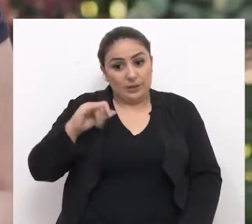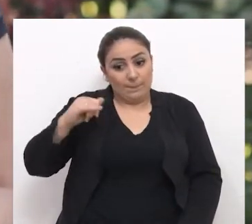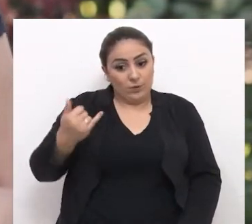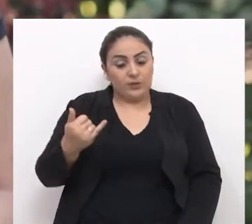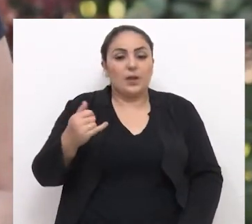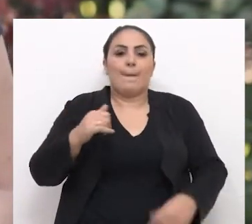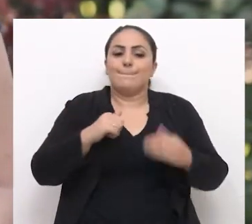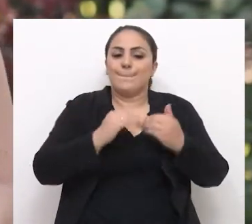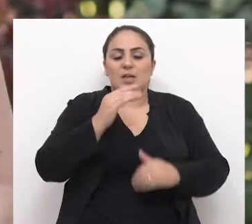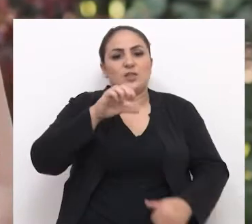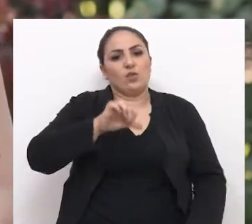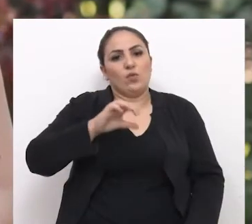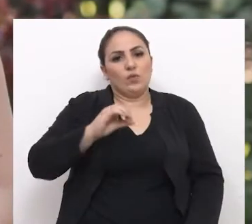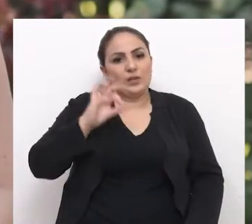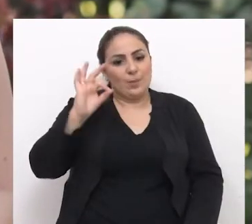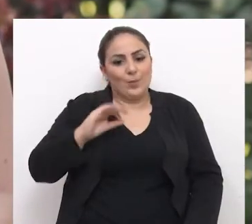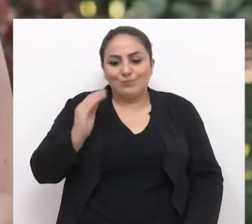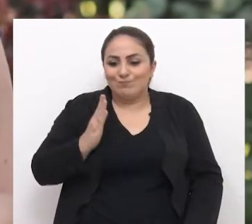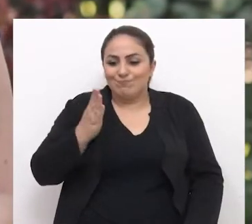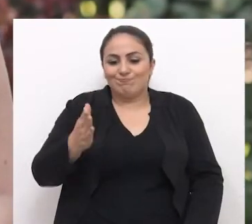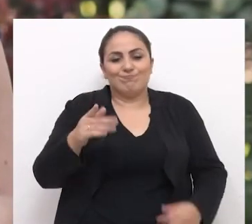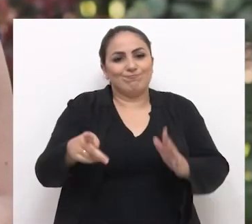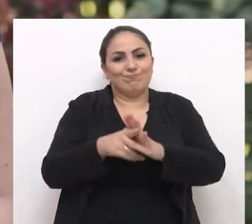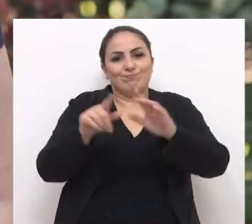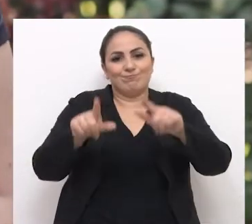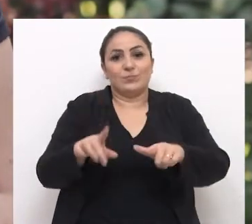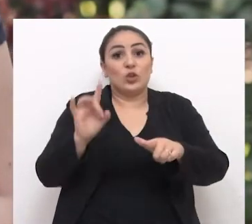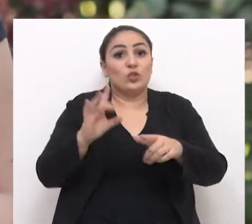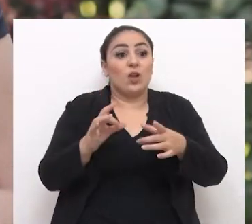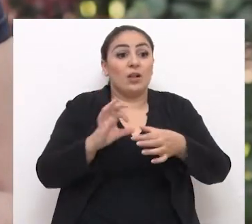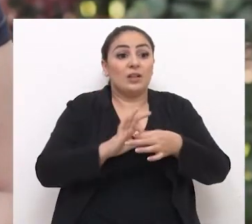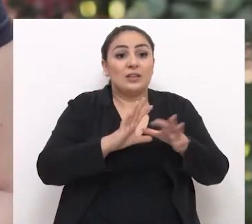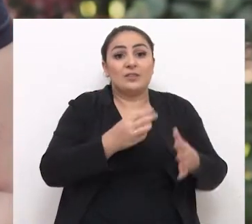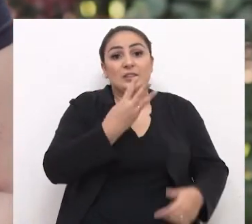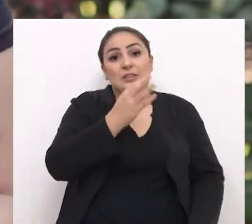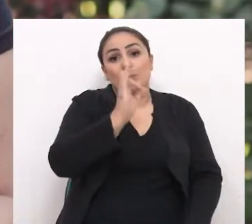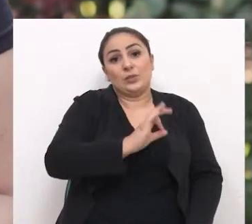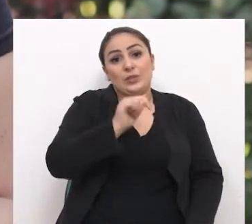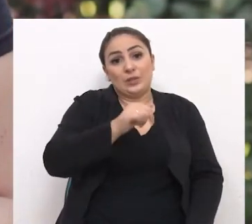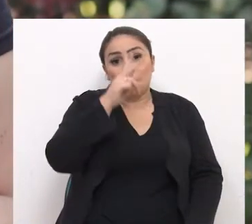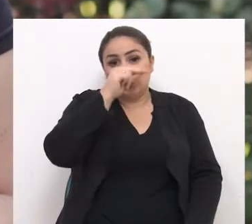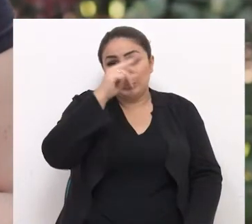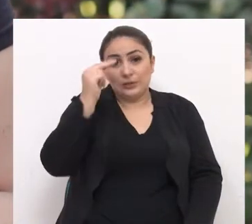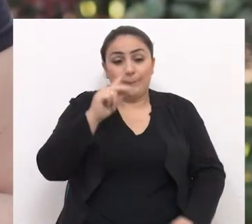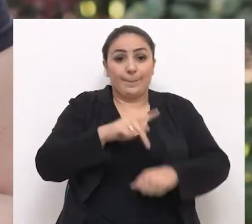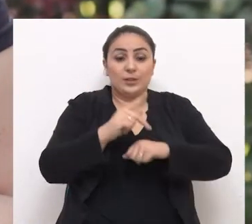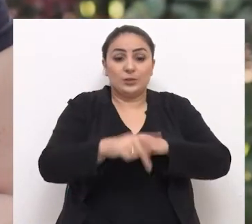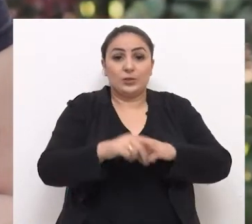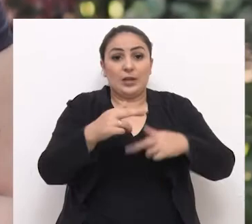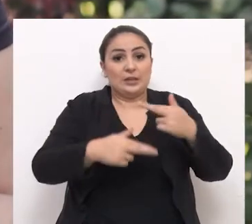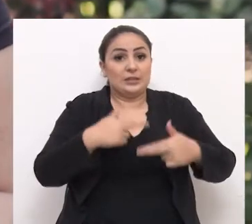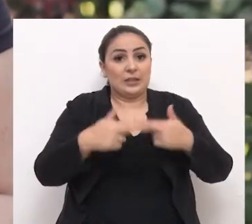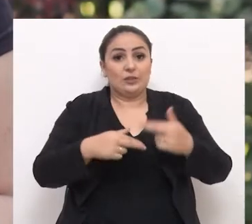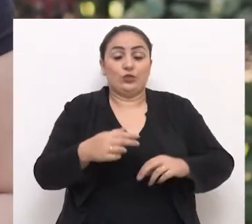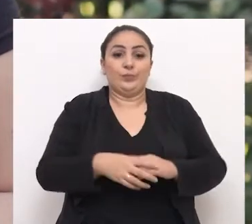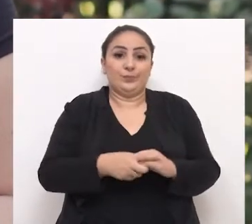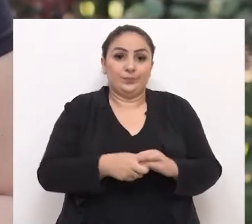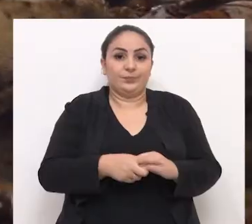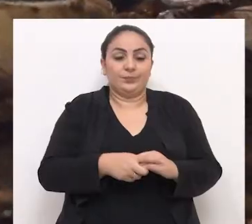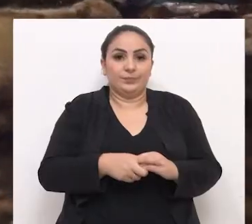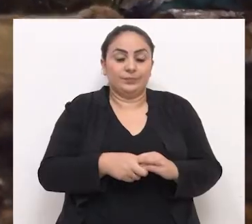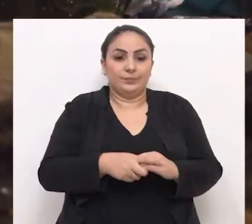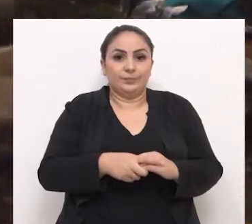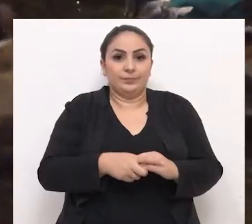serem desviados, é mais de 90% que vão para aterro e sobra somente 3% aqui no município de Passo Fundo para